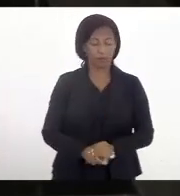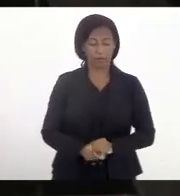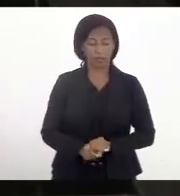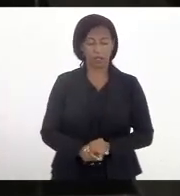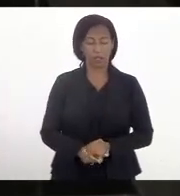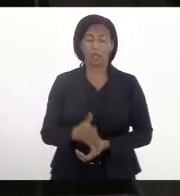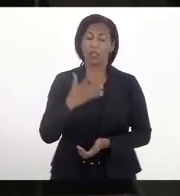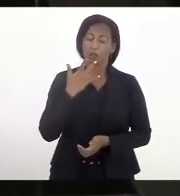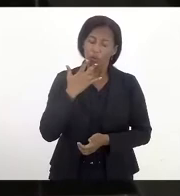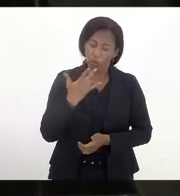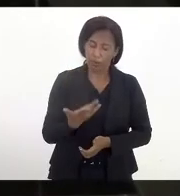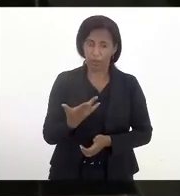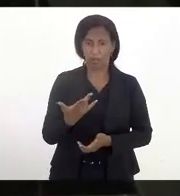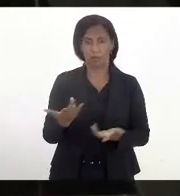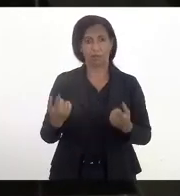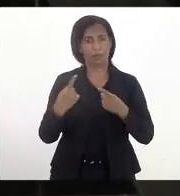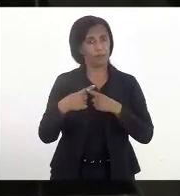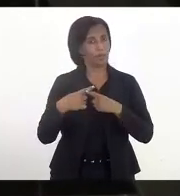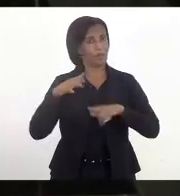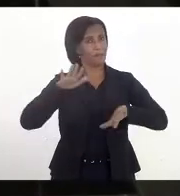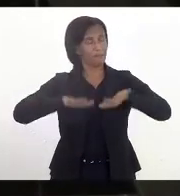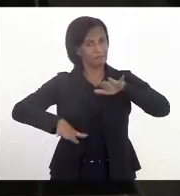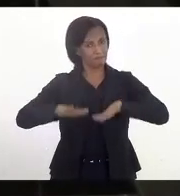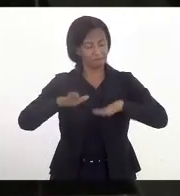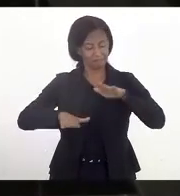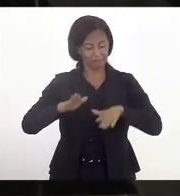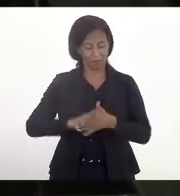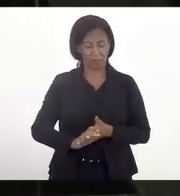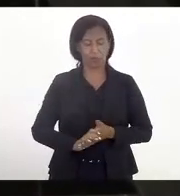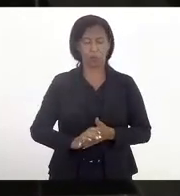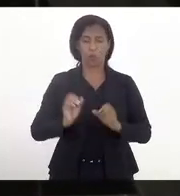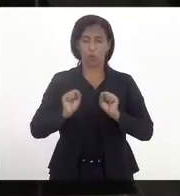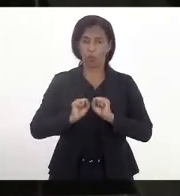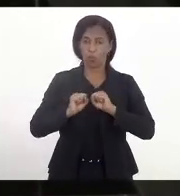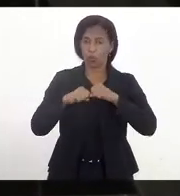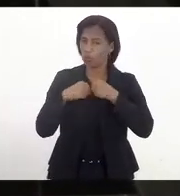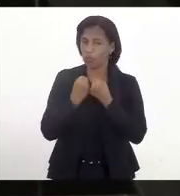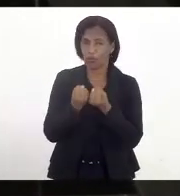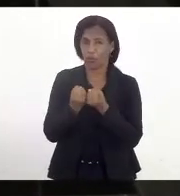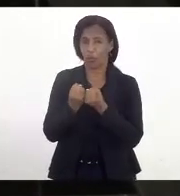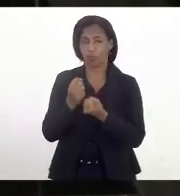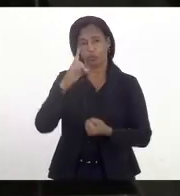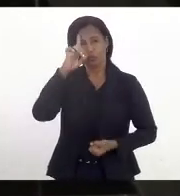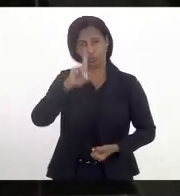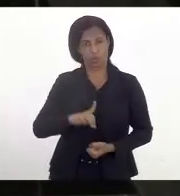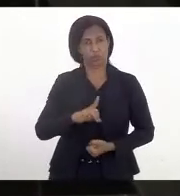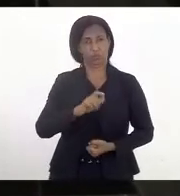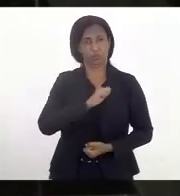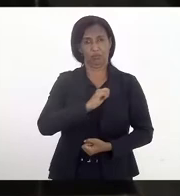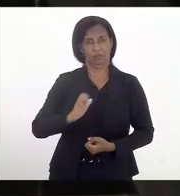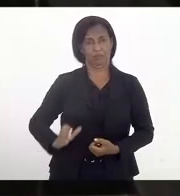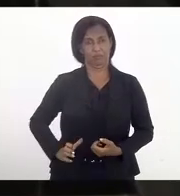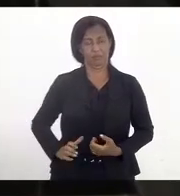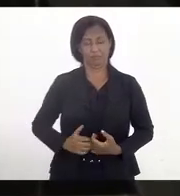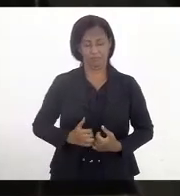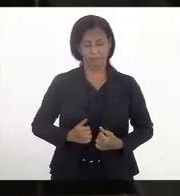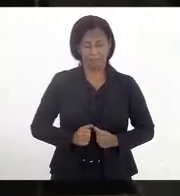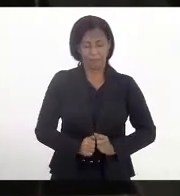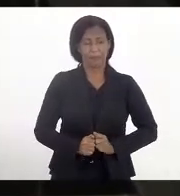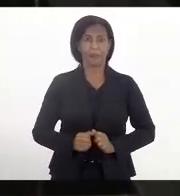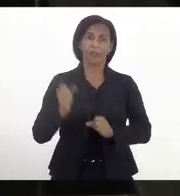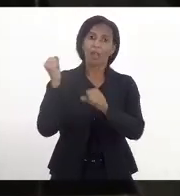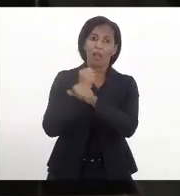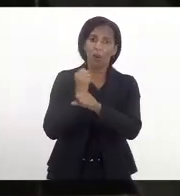mesmo lentamente é um esforço da mesa diretora do presidente André Ceciliano a